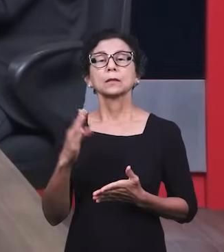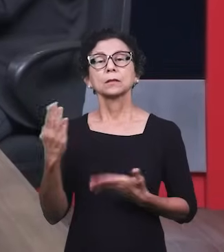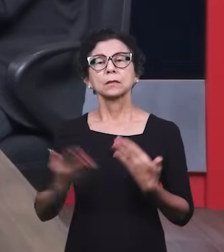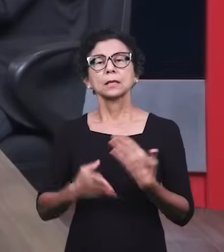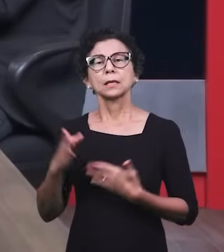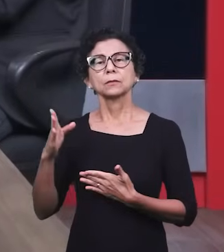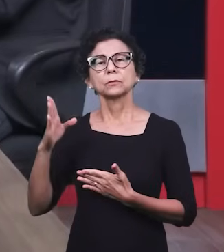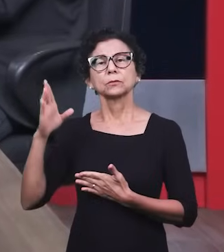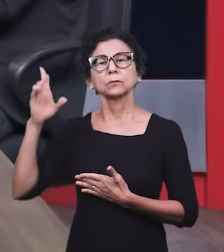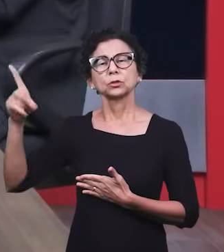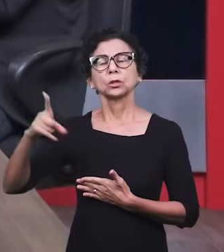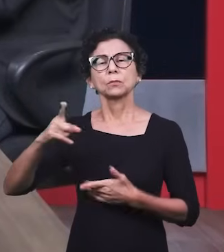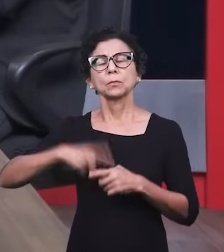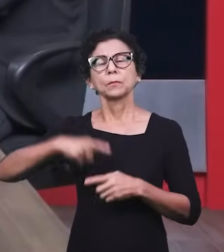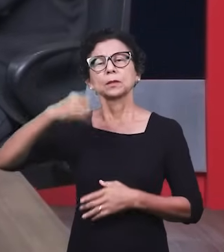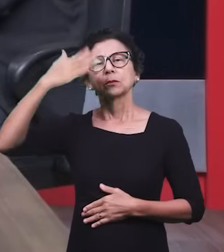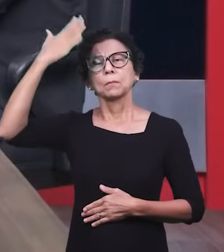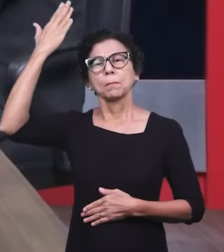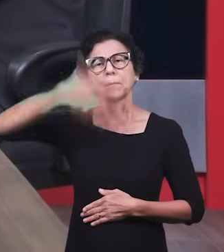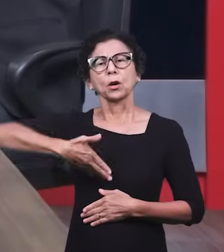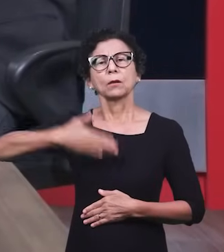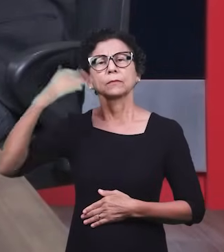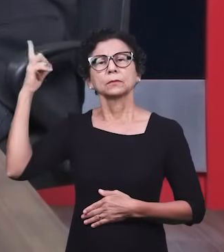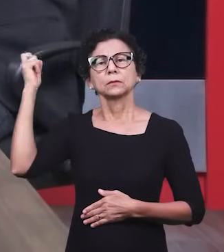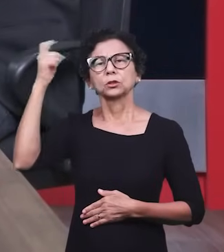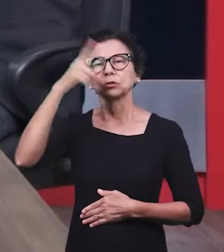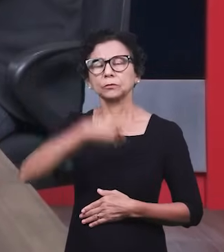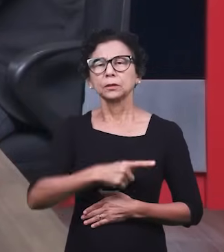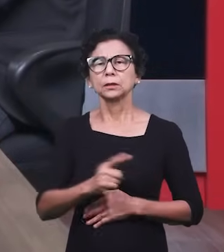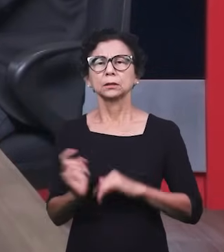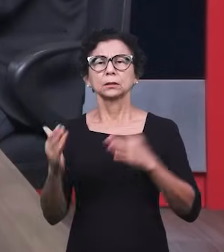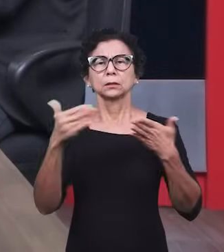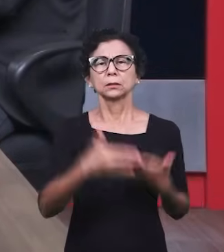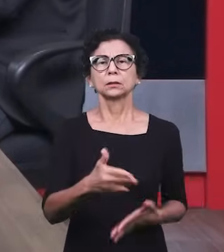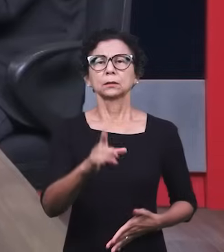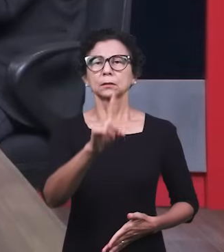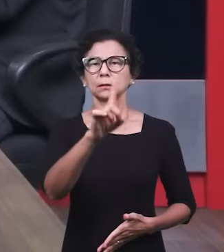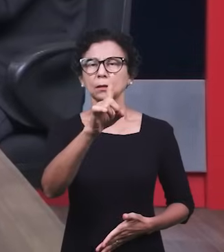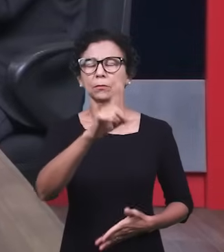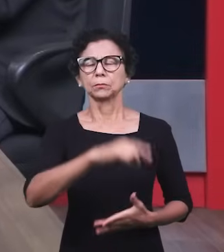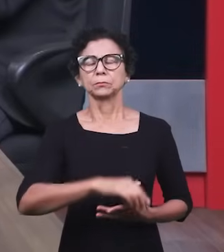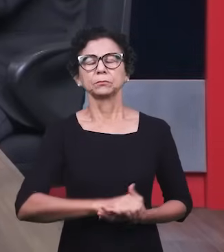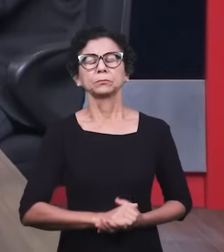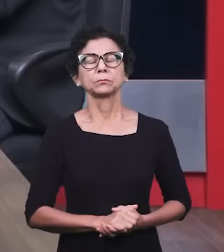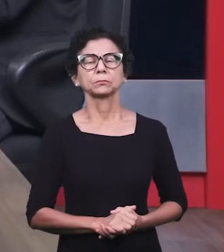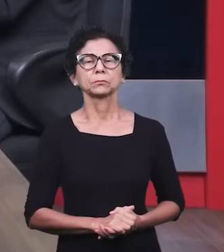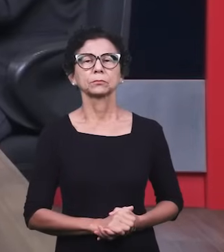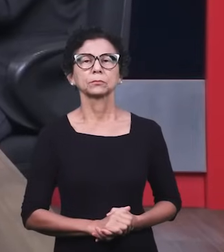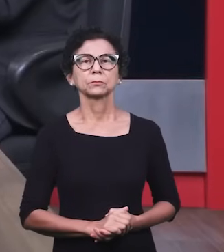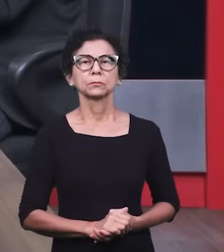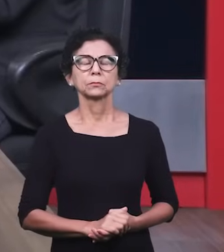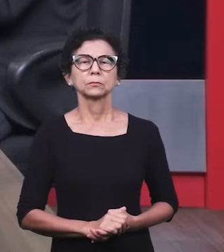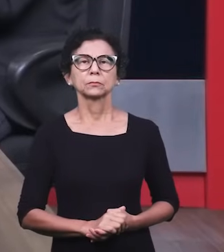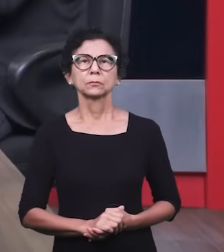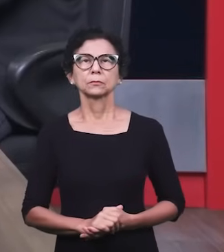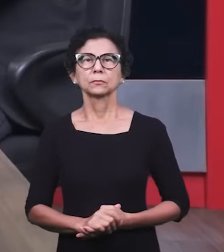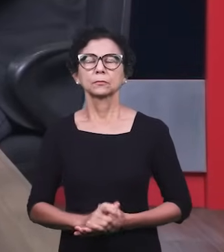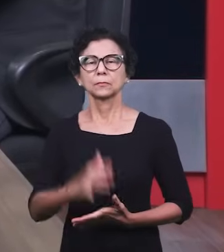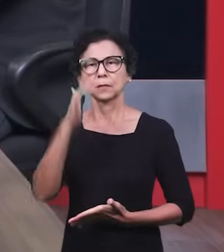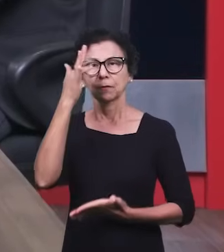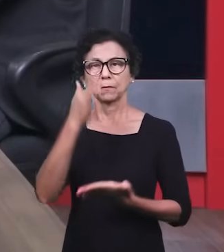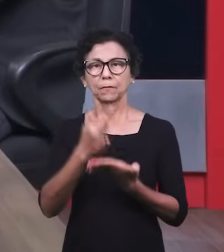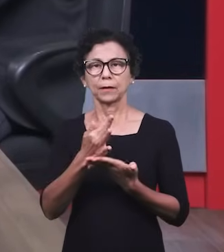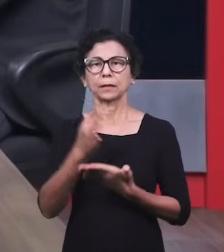não aparece né ela fica ali escondidinha no solo e o que garante um eh a